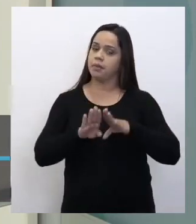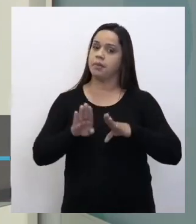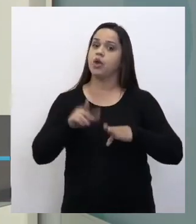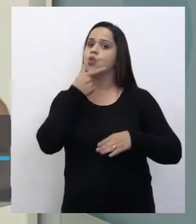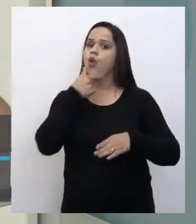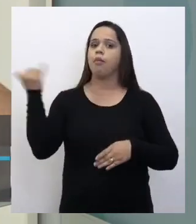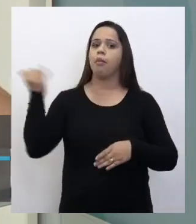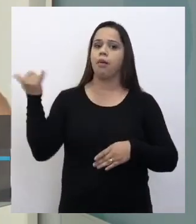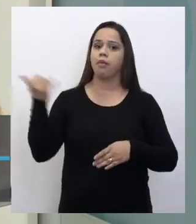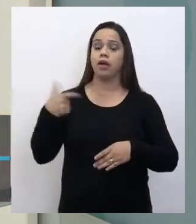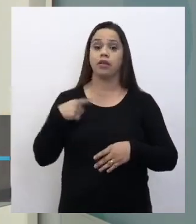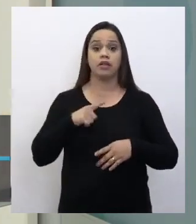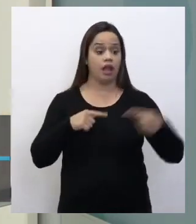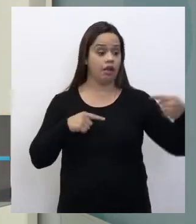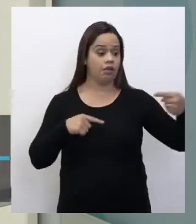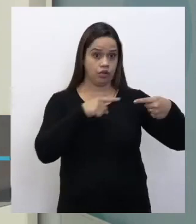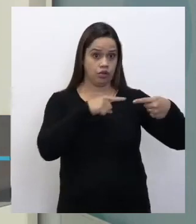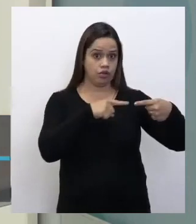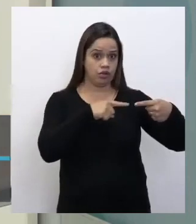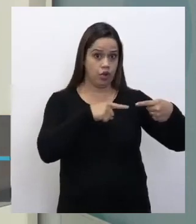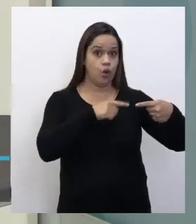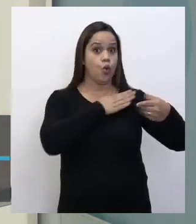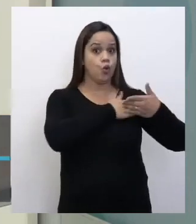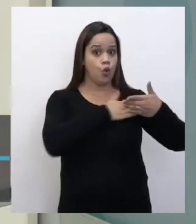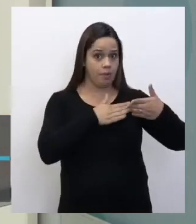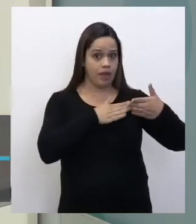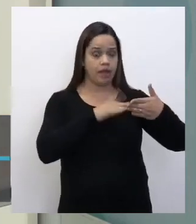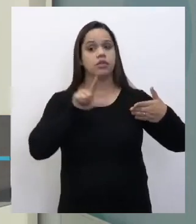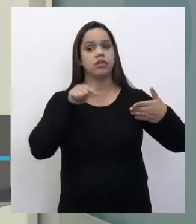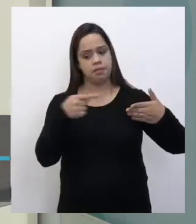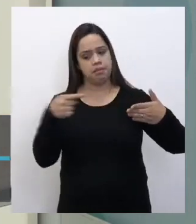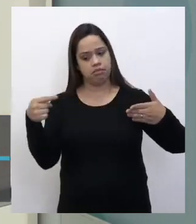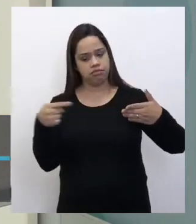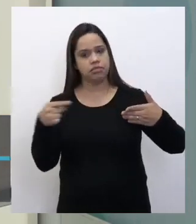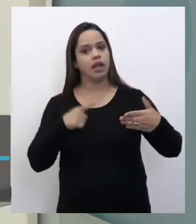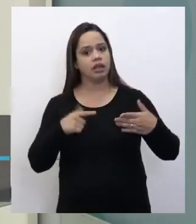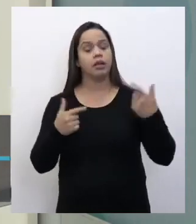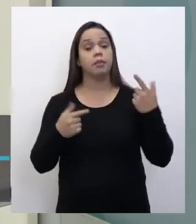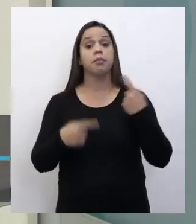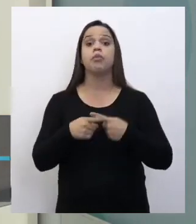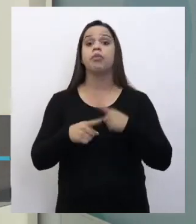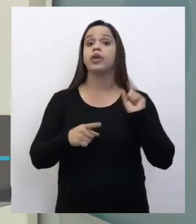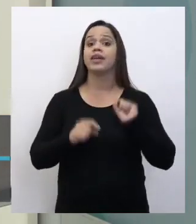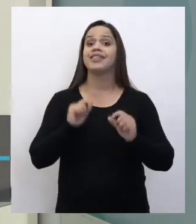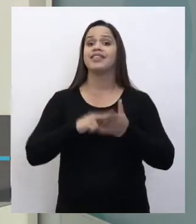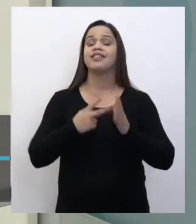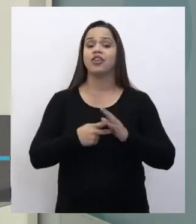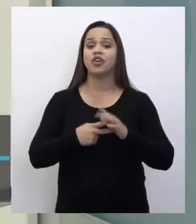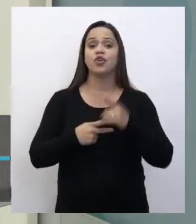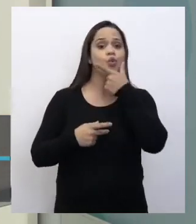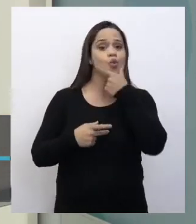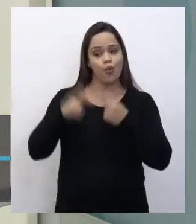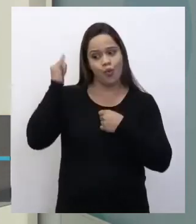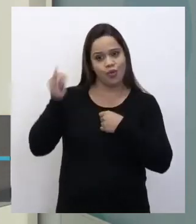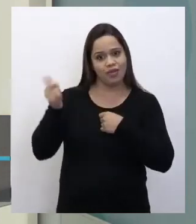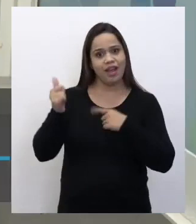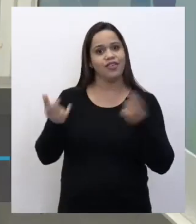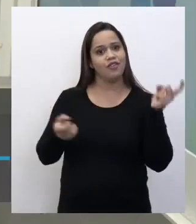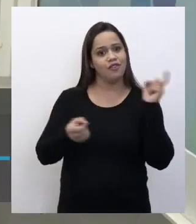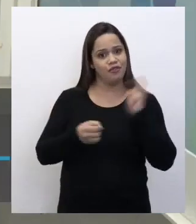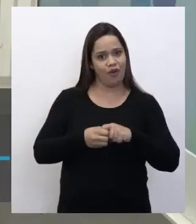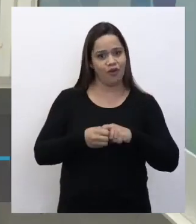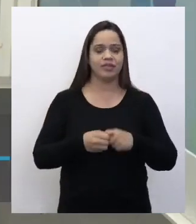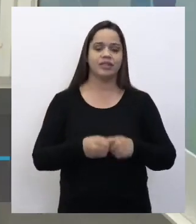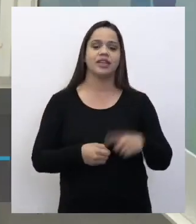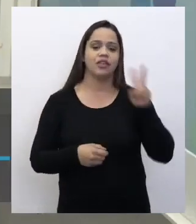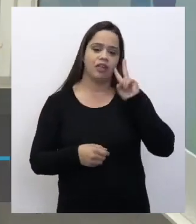atenção, tem uma travessão no início e uma travessão depois. Depois dessa travessão é porque o narrador volta. Exatamente, é muito que legal. Bom que eles perceberam.